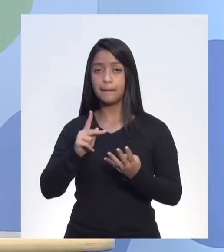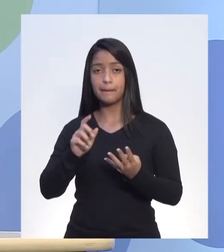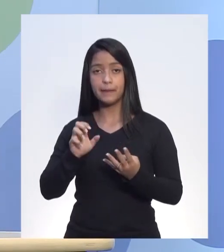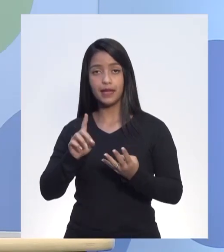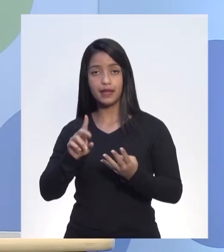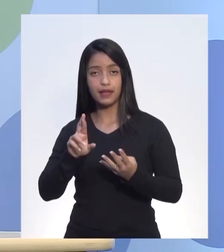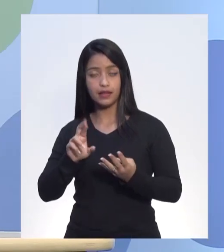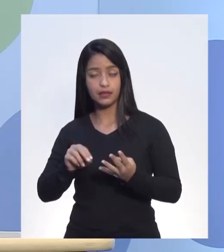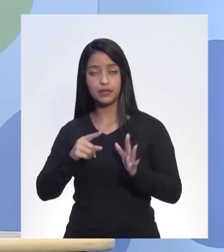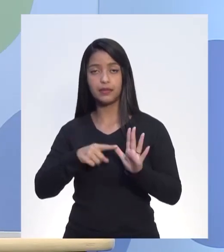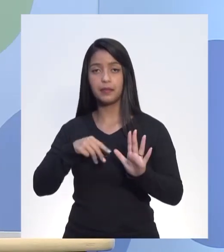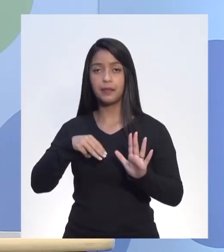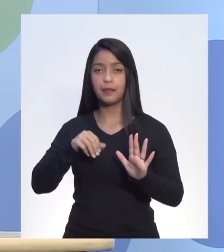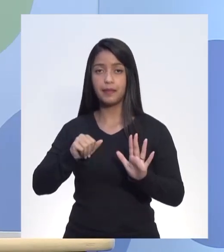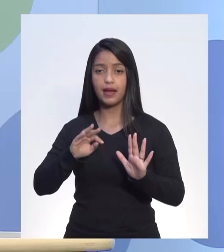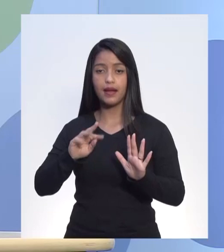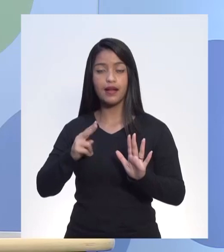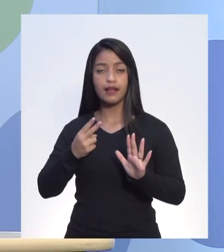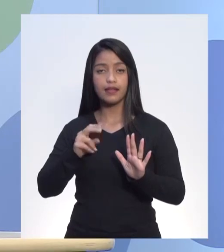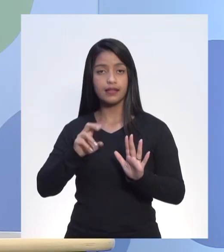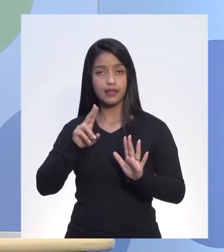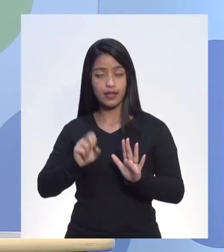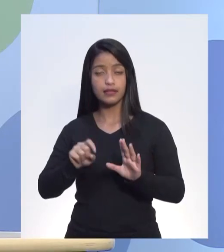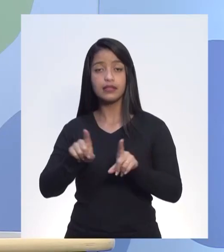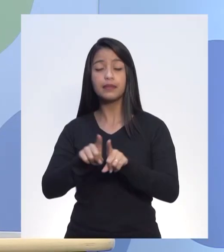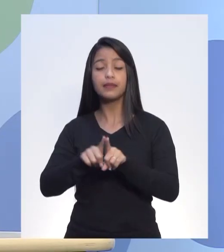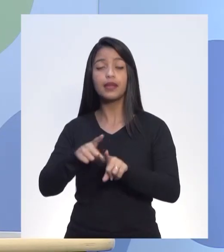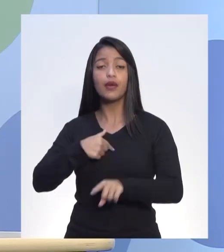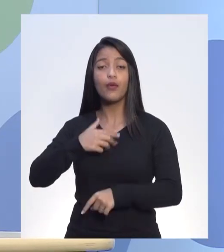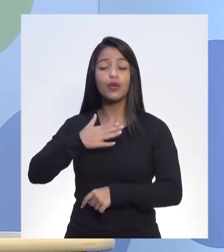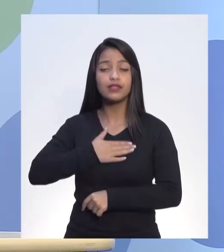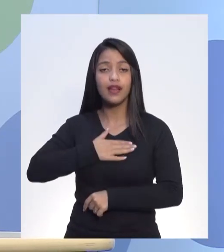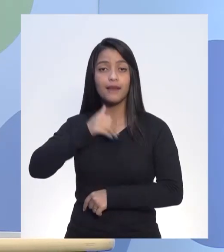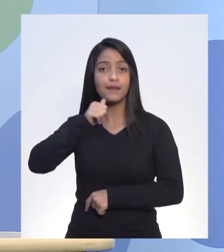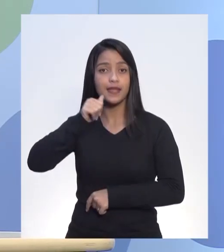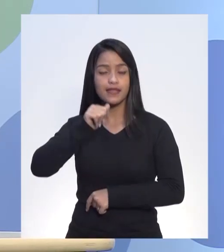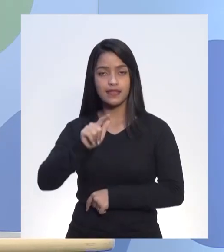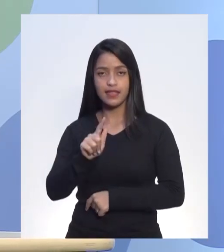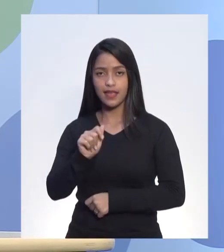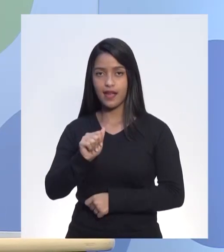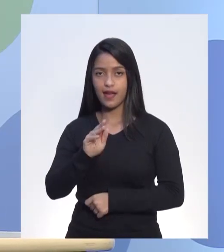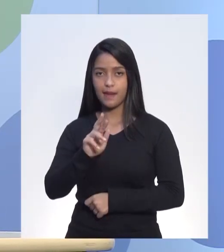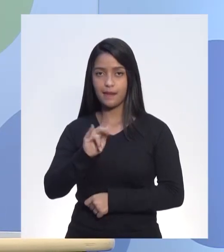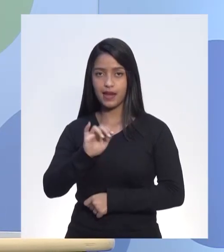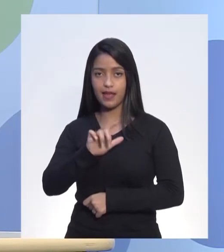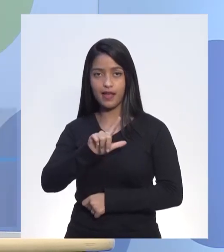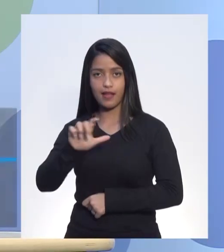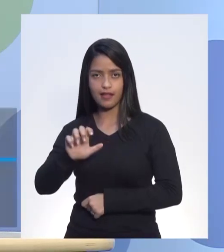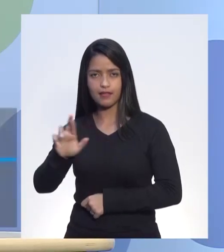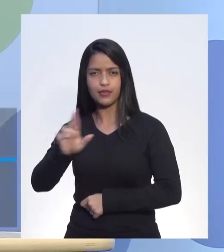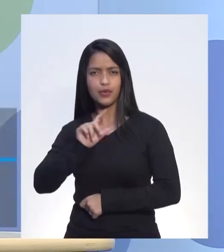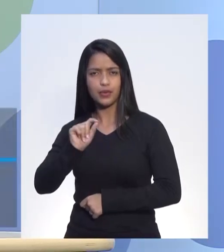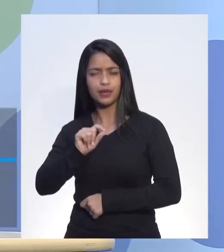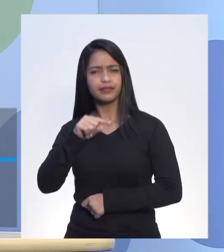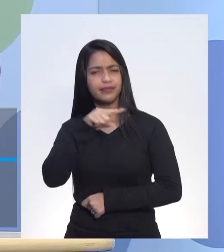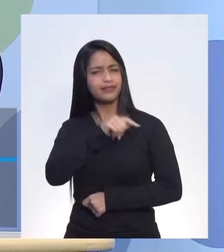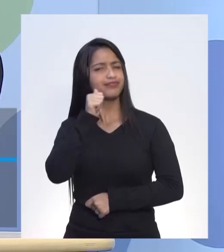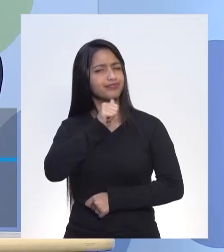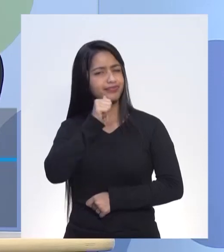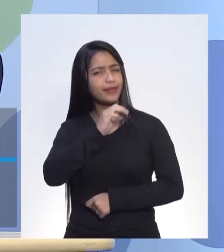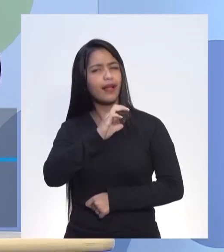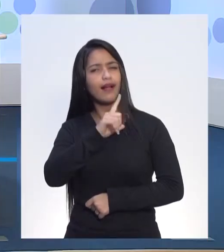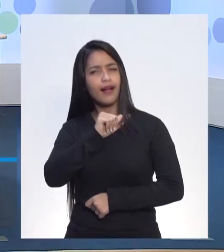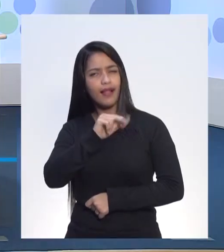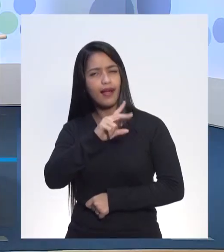também da resposta do Gabriel, da Gabriele, desculpa. A Gabriele colocou assim, essa Cláudia só inventa,